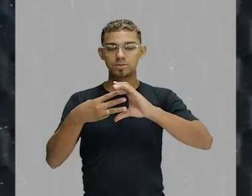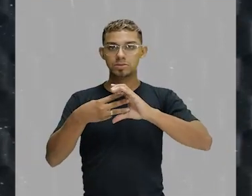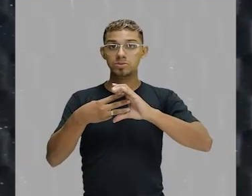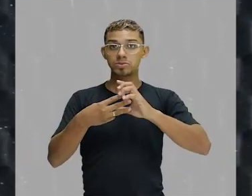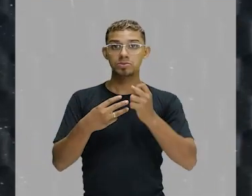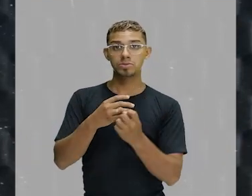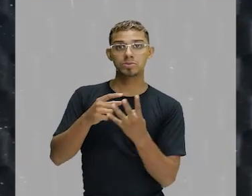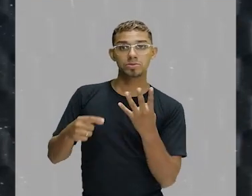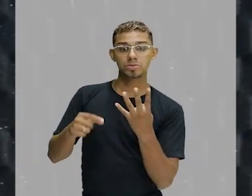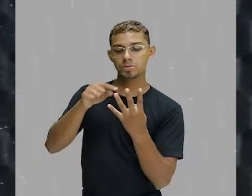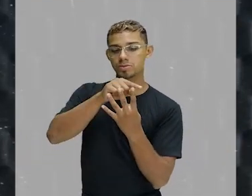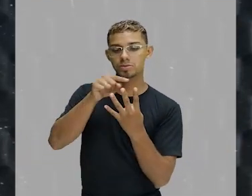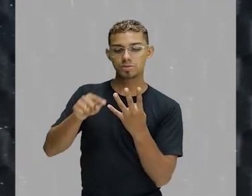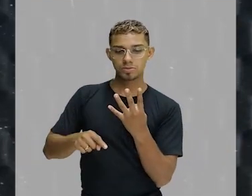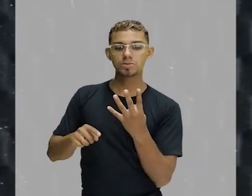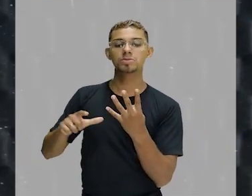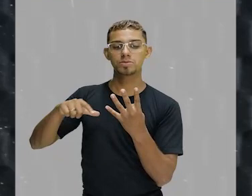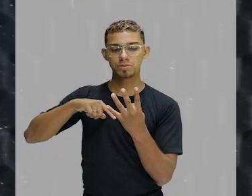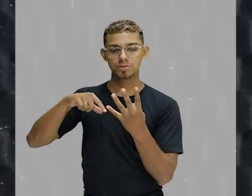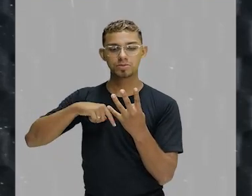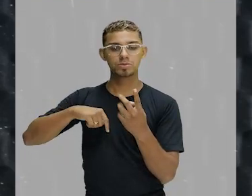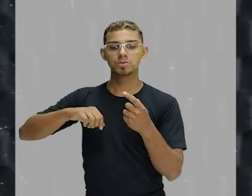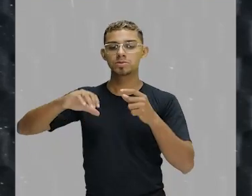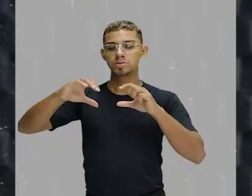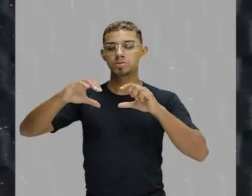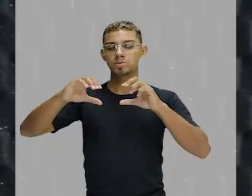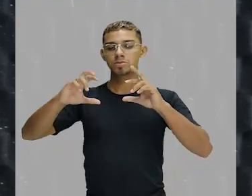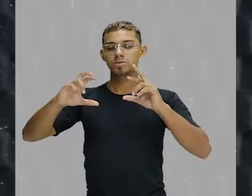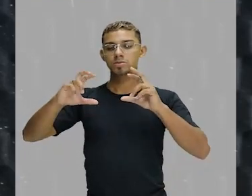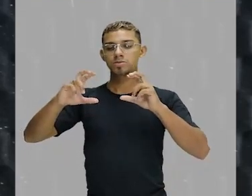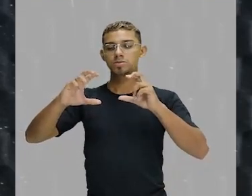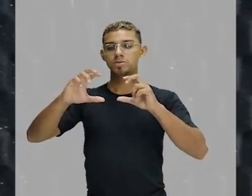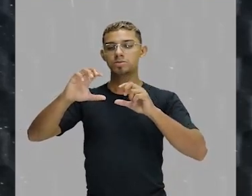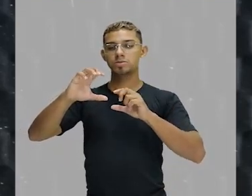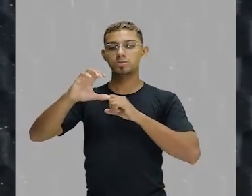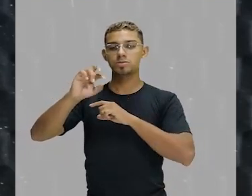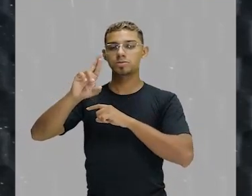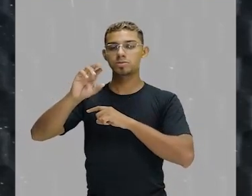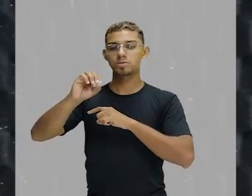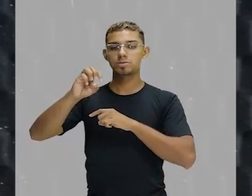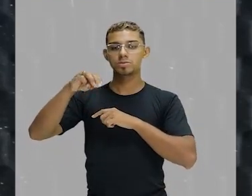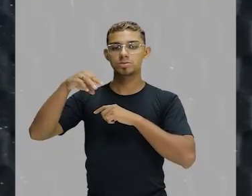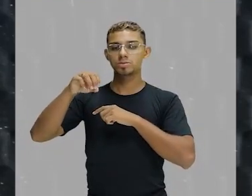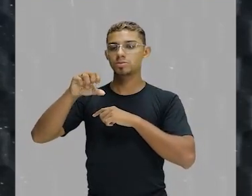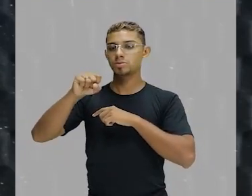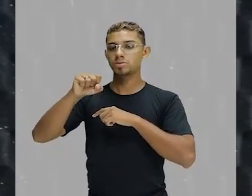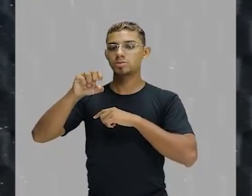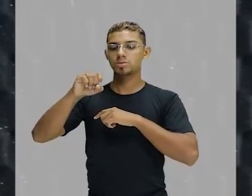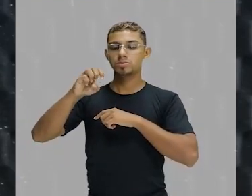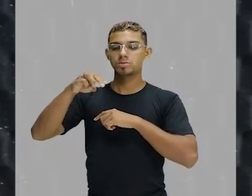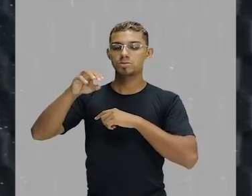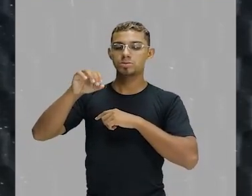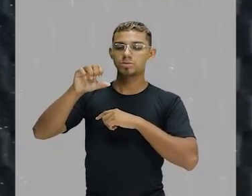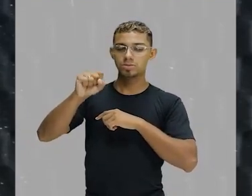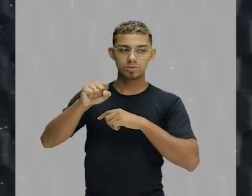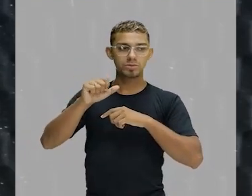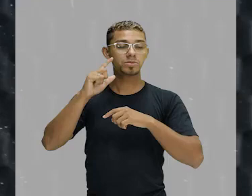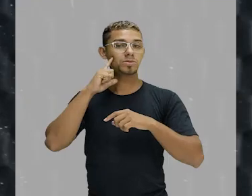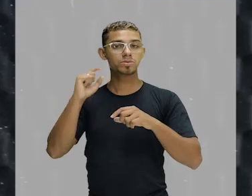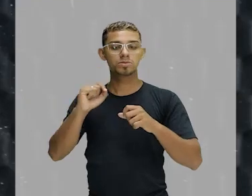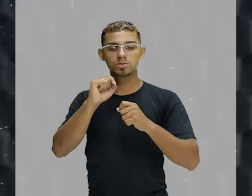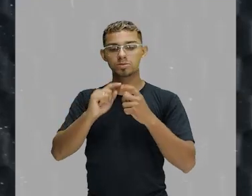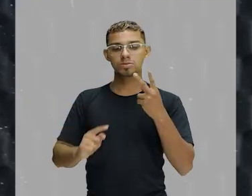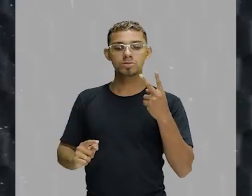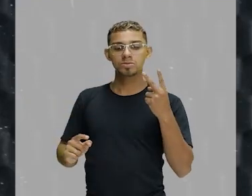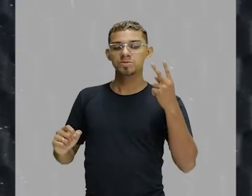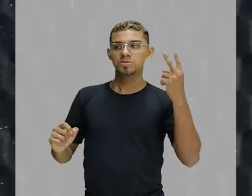a quantidade de cromossomos que essas duas aqui tinham. Veja, que essa primeira tinha 4 cromossomos, transformou em duas. Olha aqui,